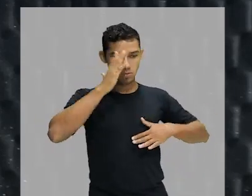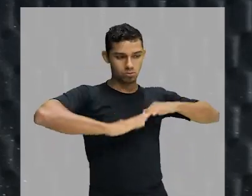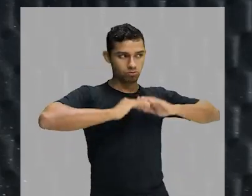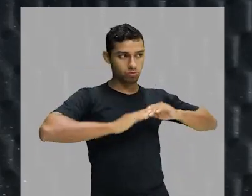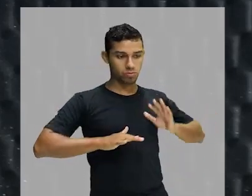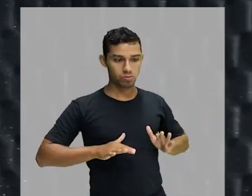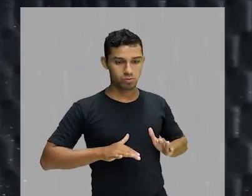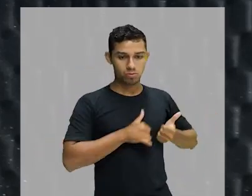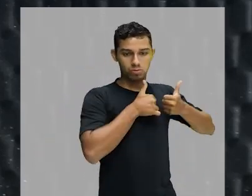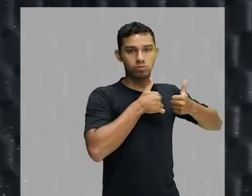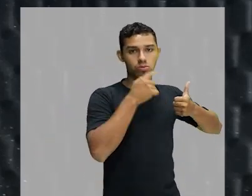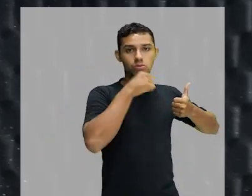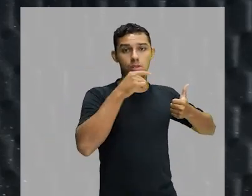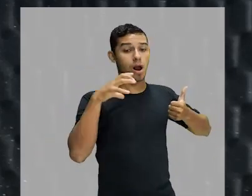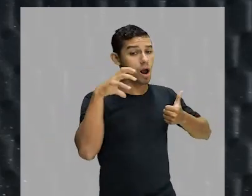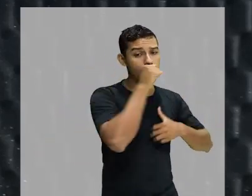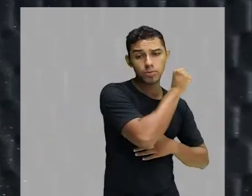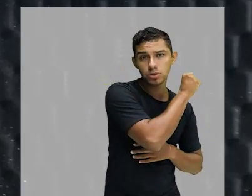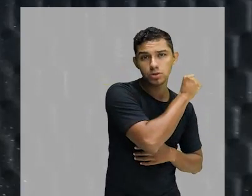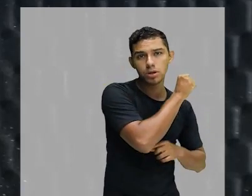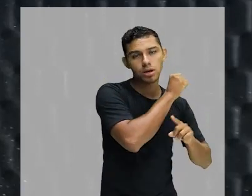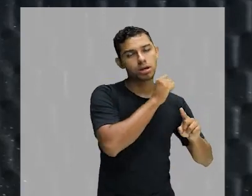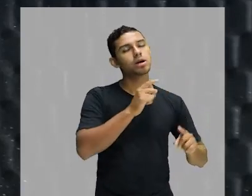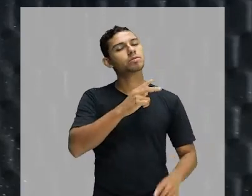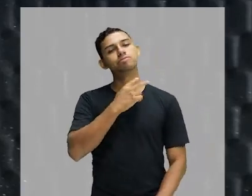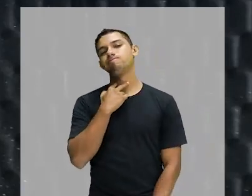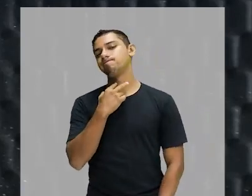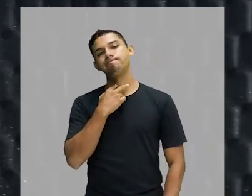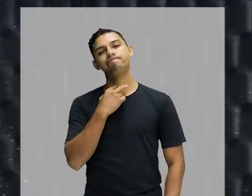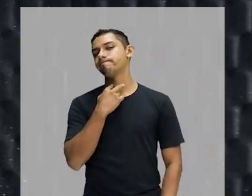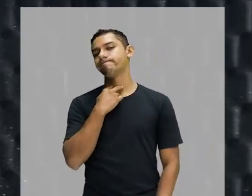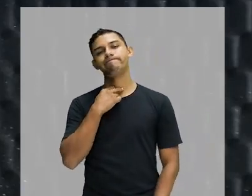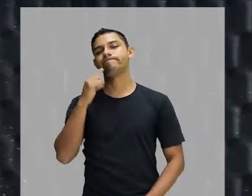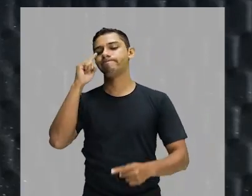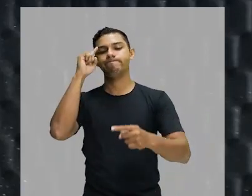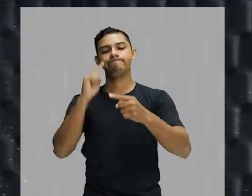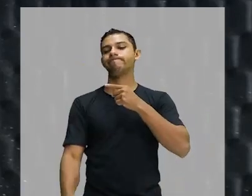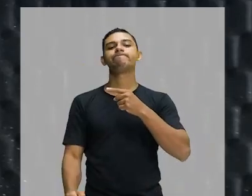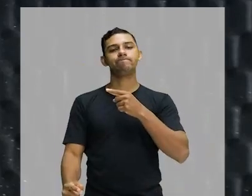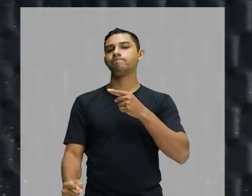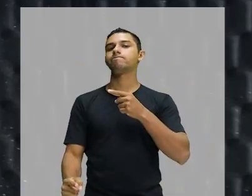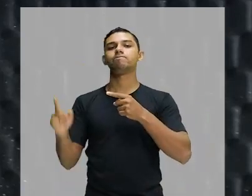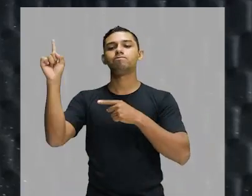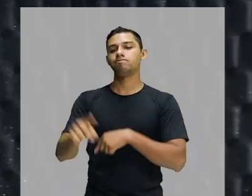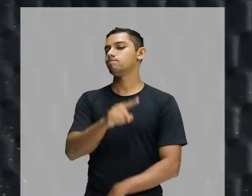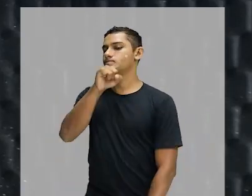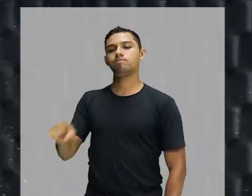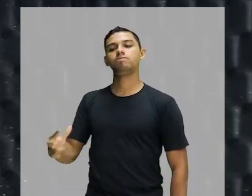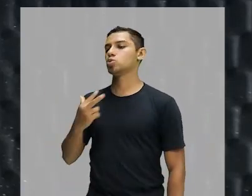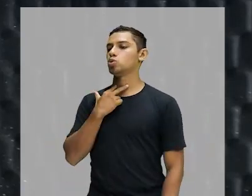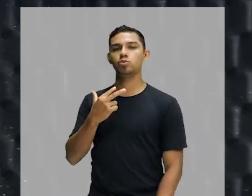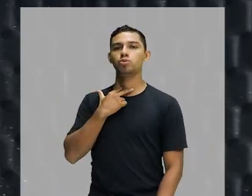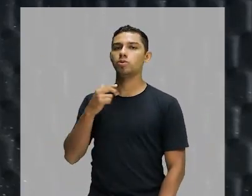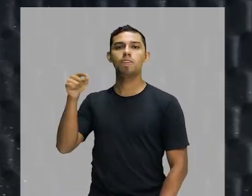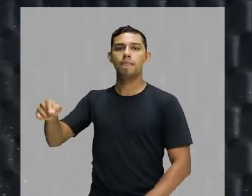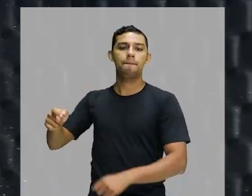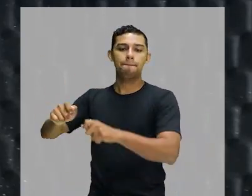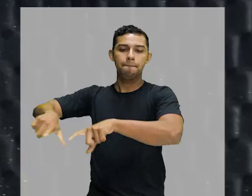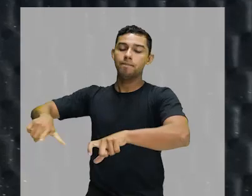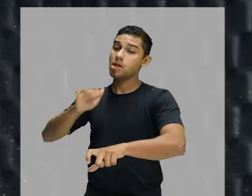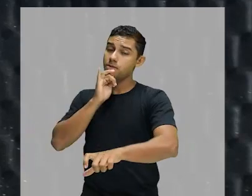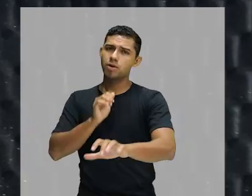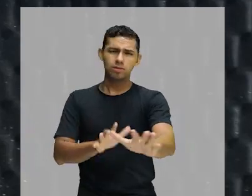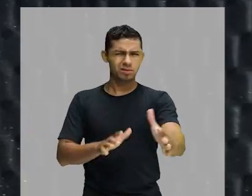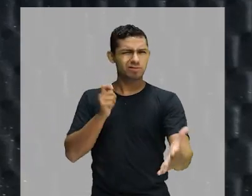esse funcionamento, ele é proibido na prática de modalidades esportivas. Ora, se eu bato na tecla direto